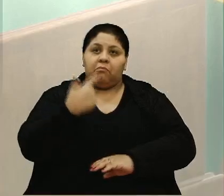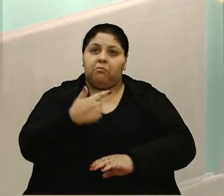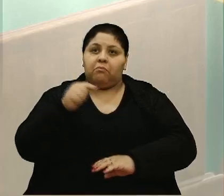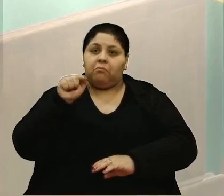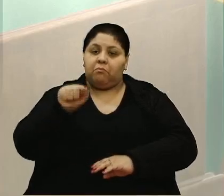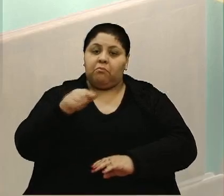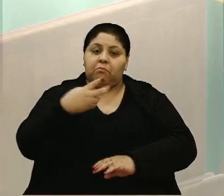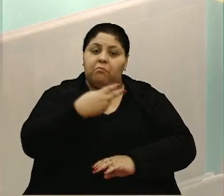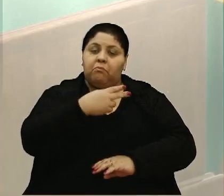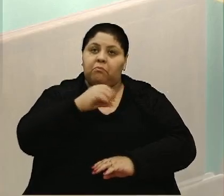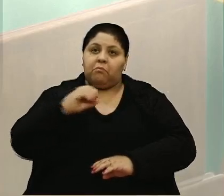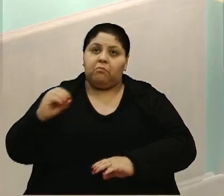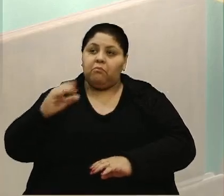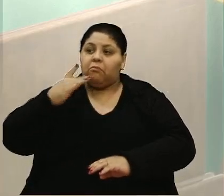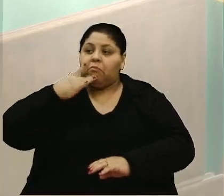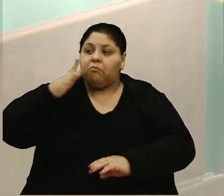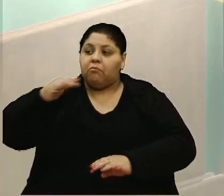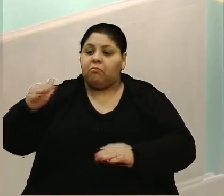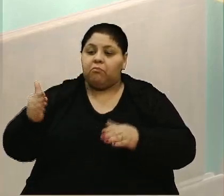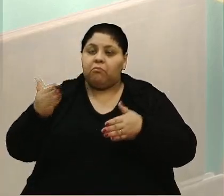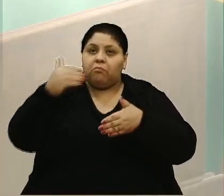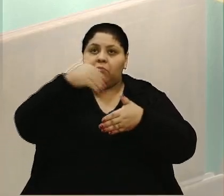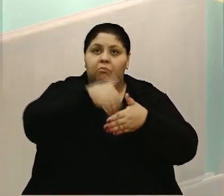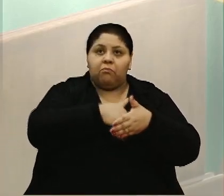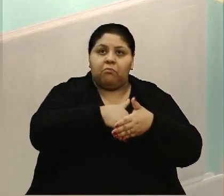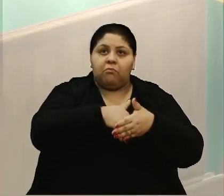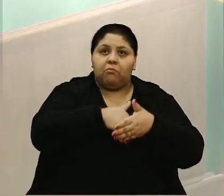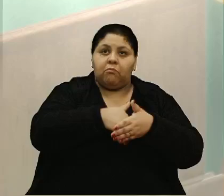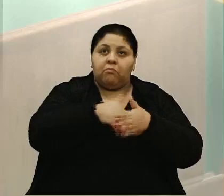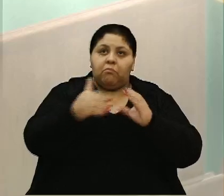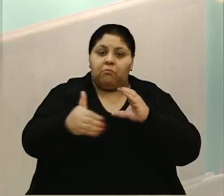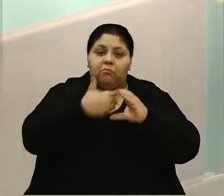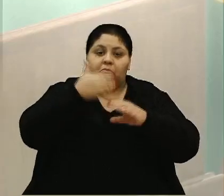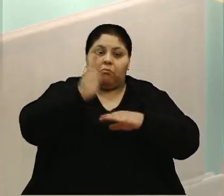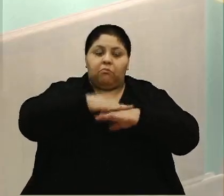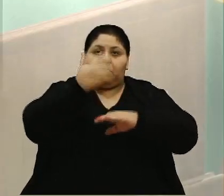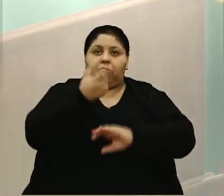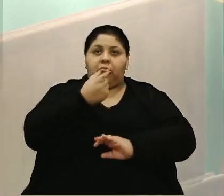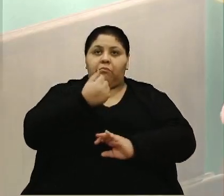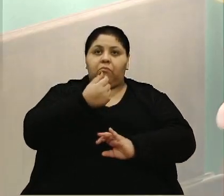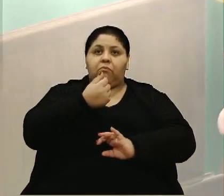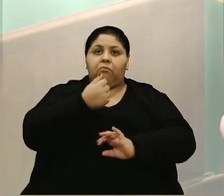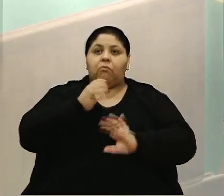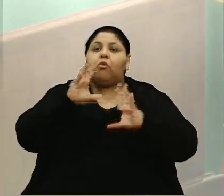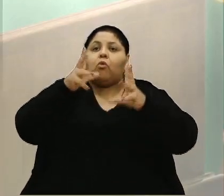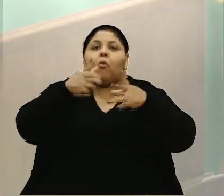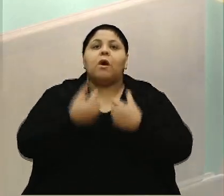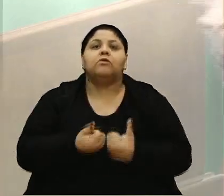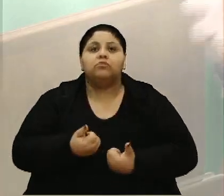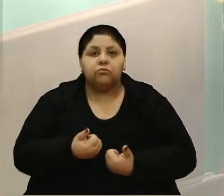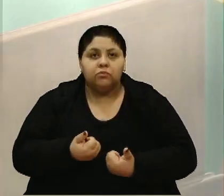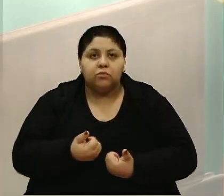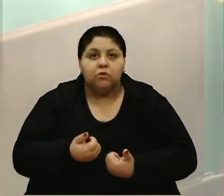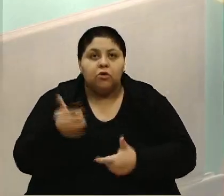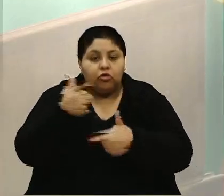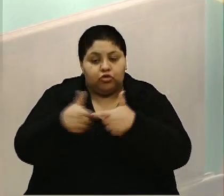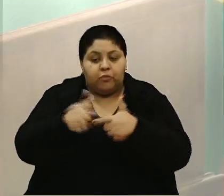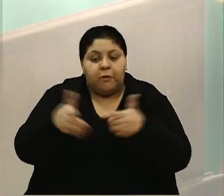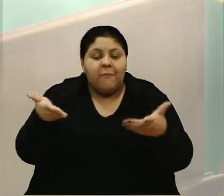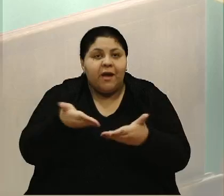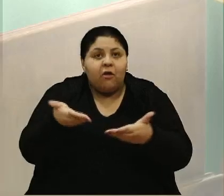7.200 crianças nas escolas, vamos receber muito mais recursos do Fundeb. Sim, mas quando? Nosso problema é